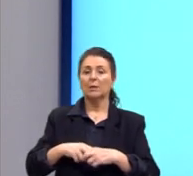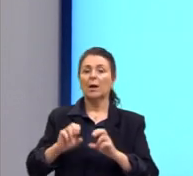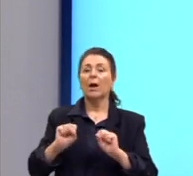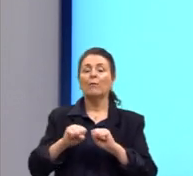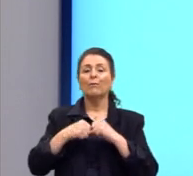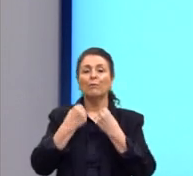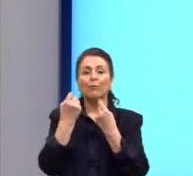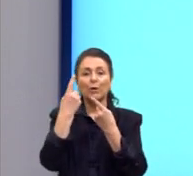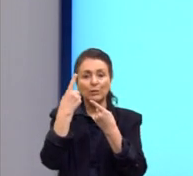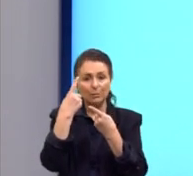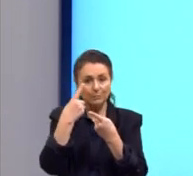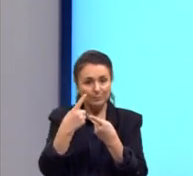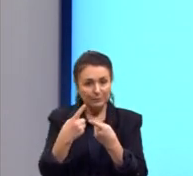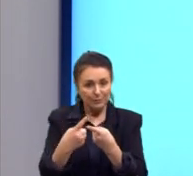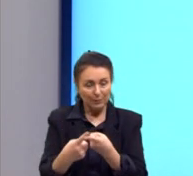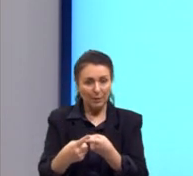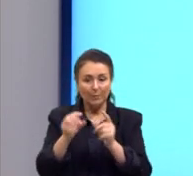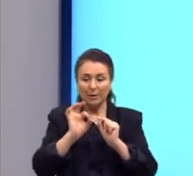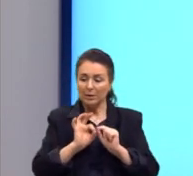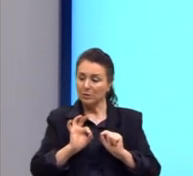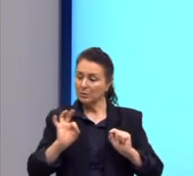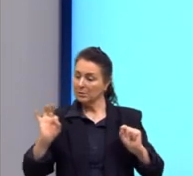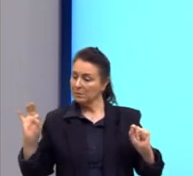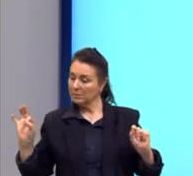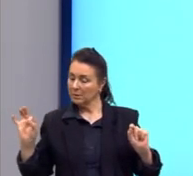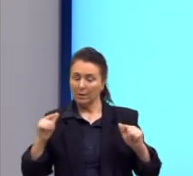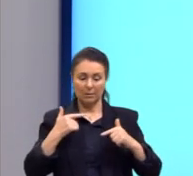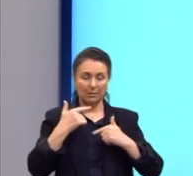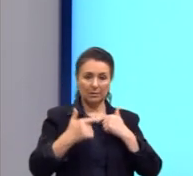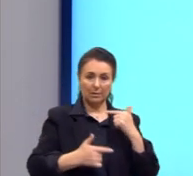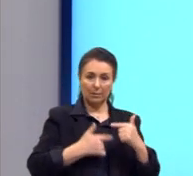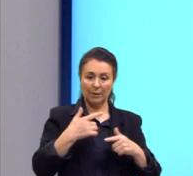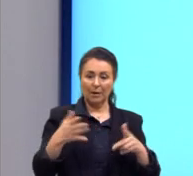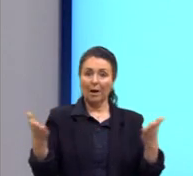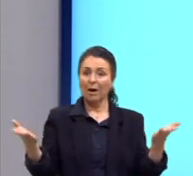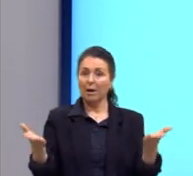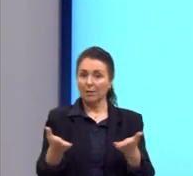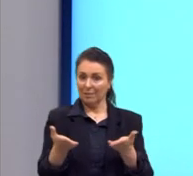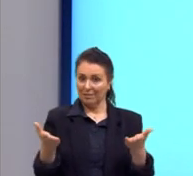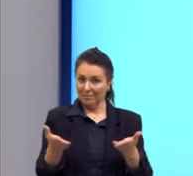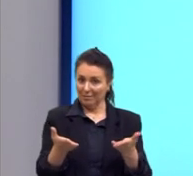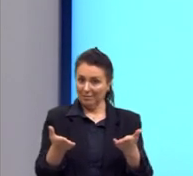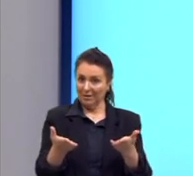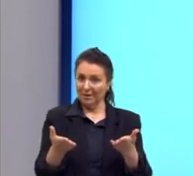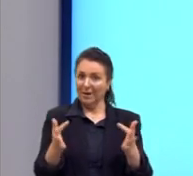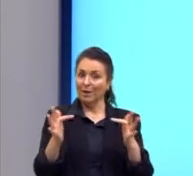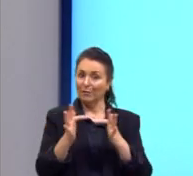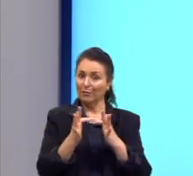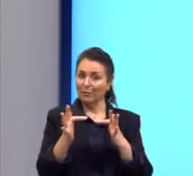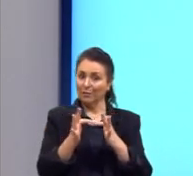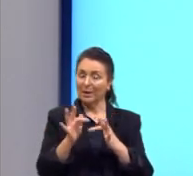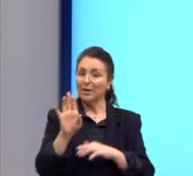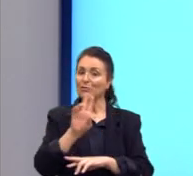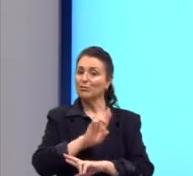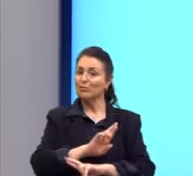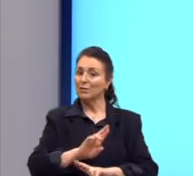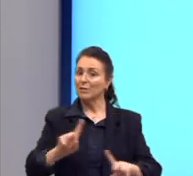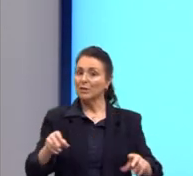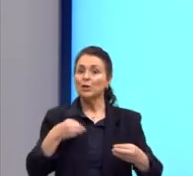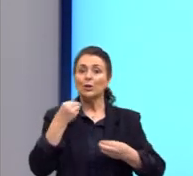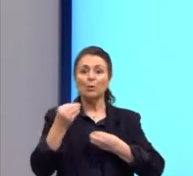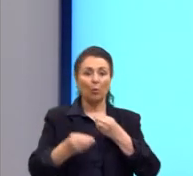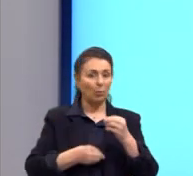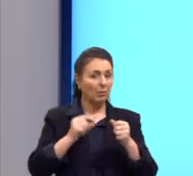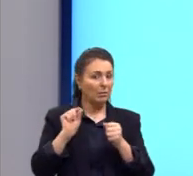multiplicado pela distância é o trabalho né mas aqui a gente vai ver esta fórmula aqui como que a gente chega